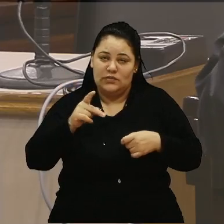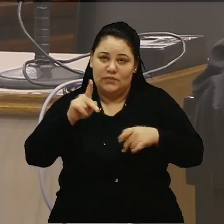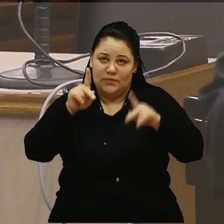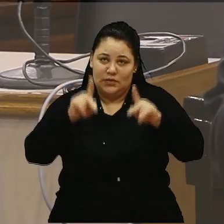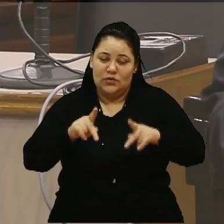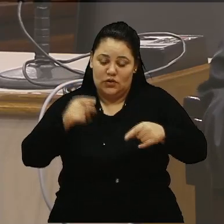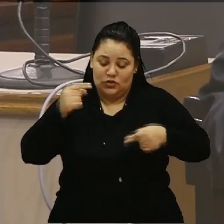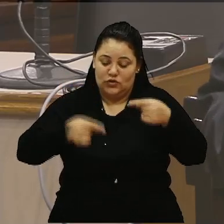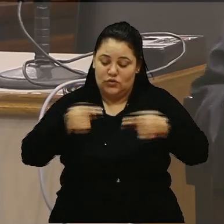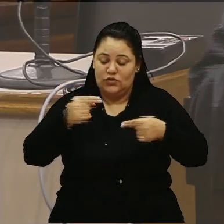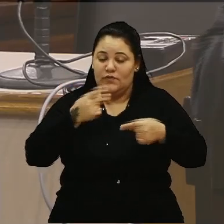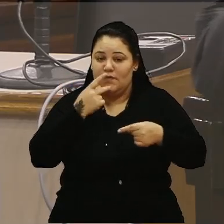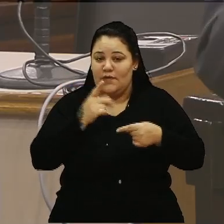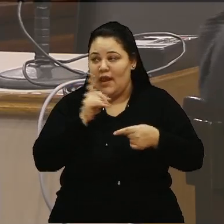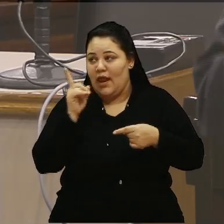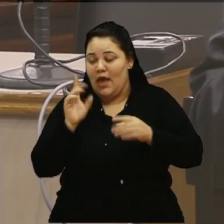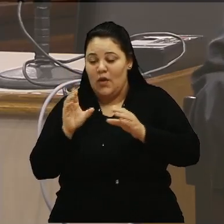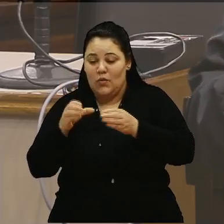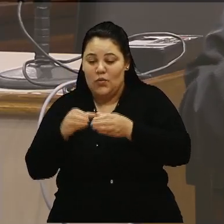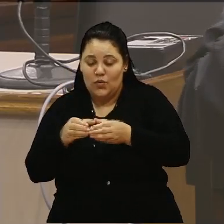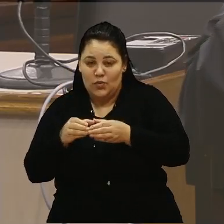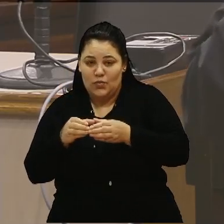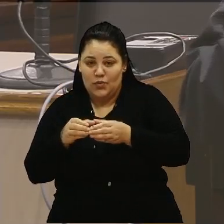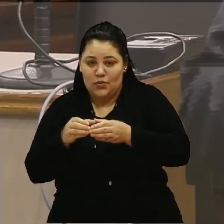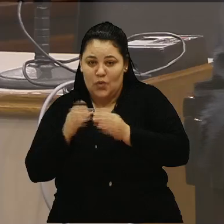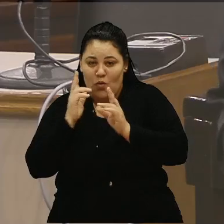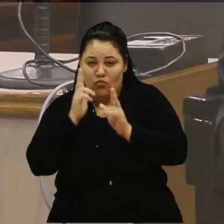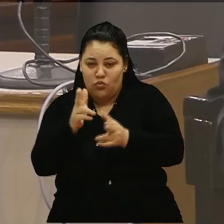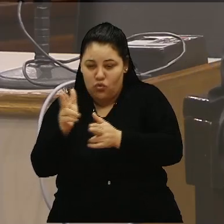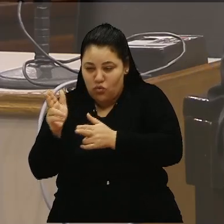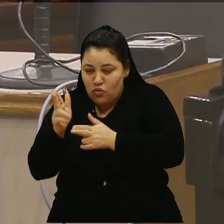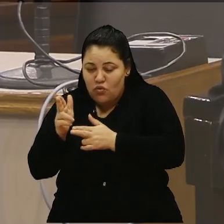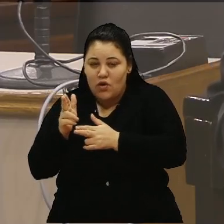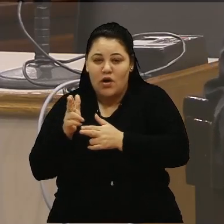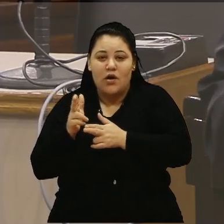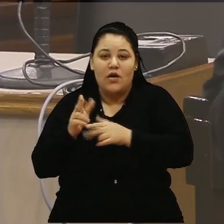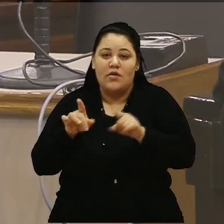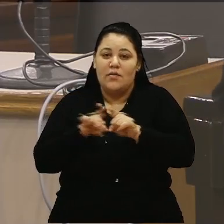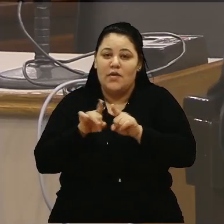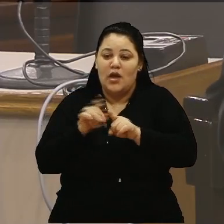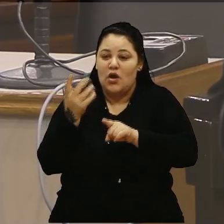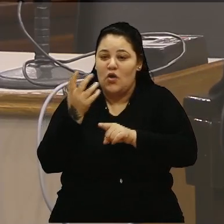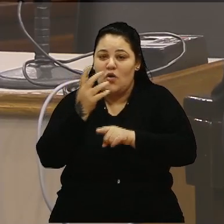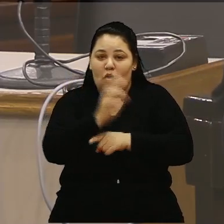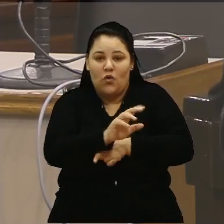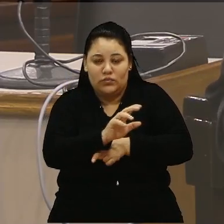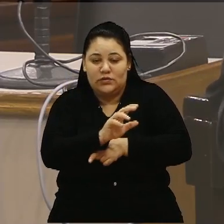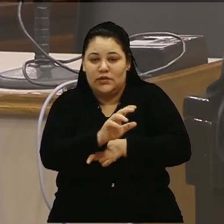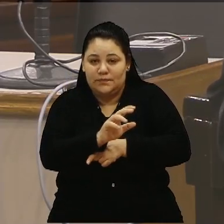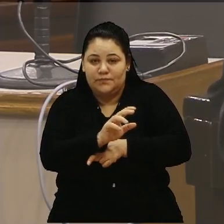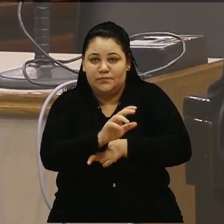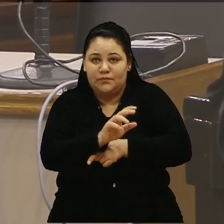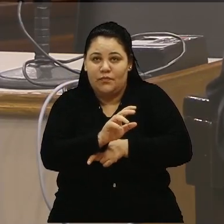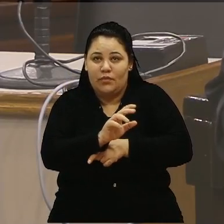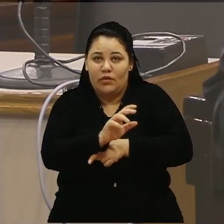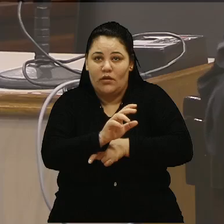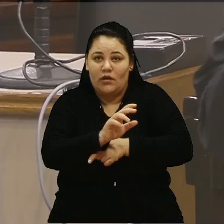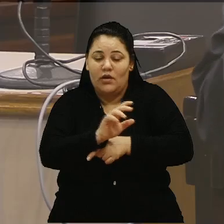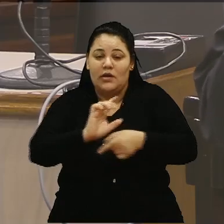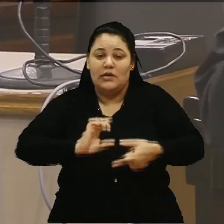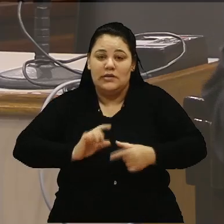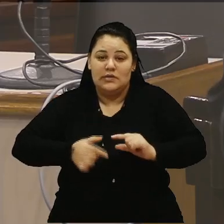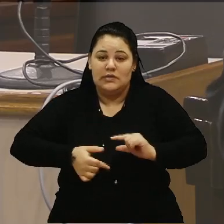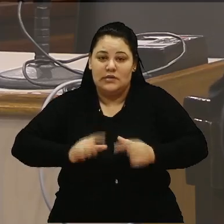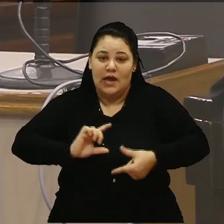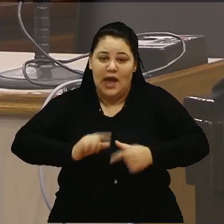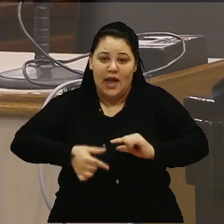é caso de um grupo terrorista contra a nação de Israel, mas eles poderiam parar, eles têm essa opção. Então, quando